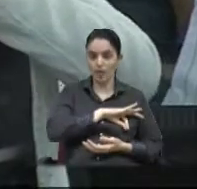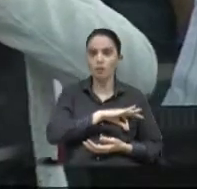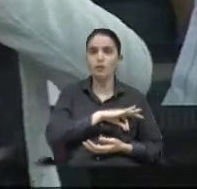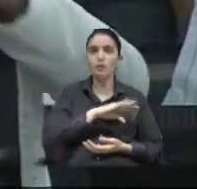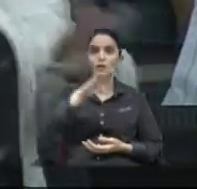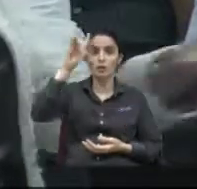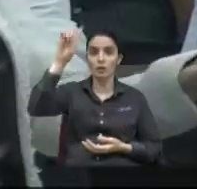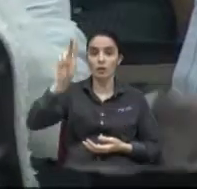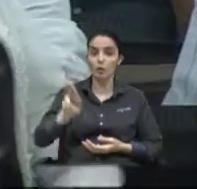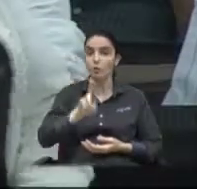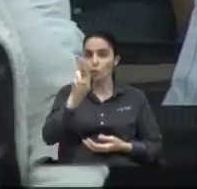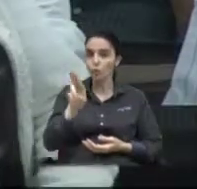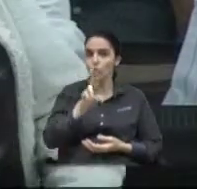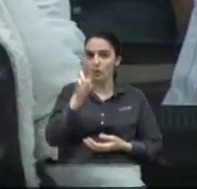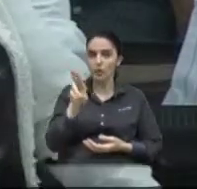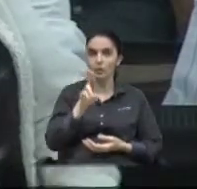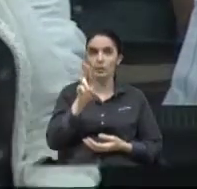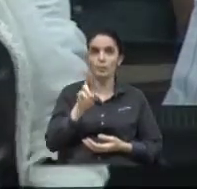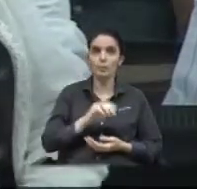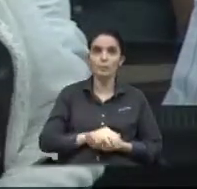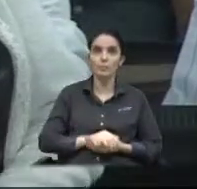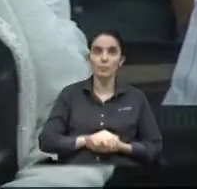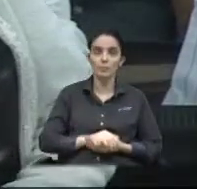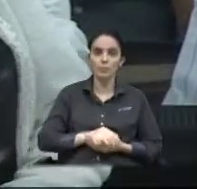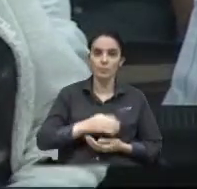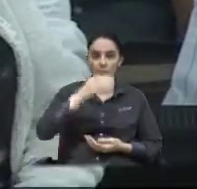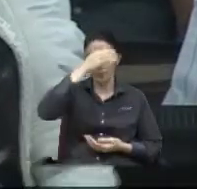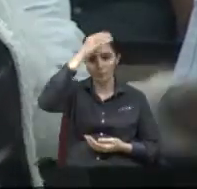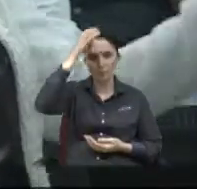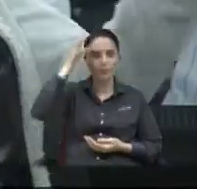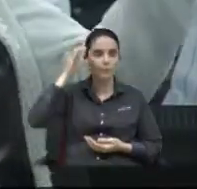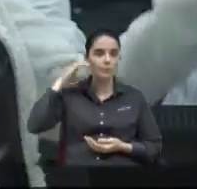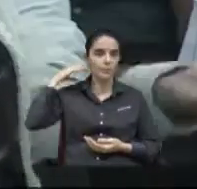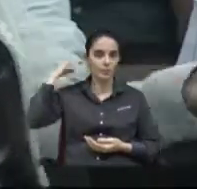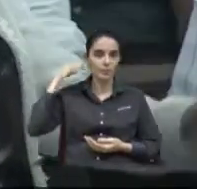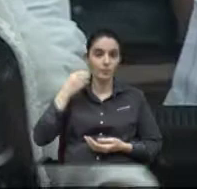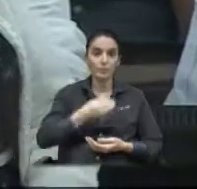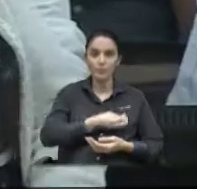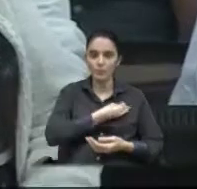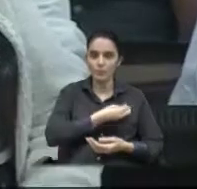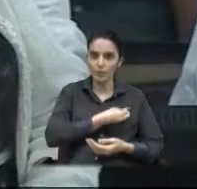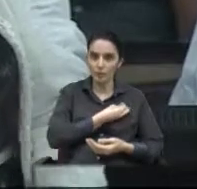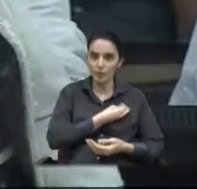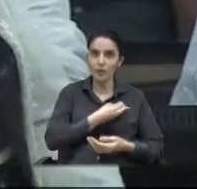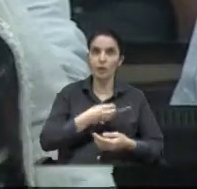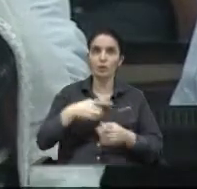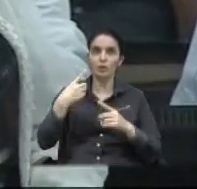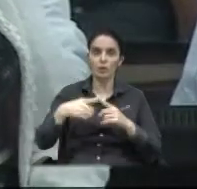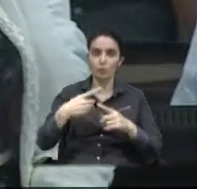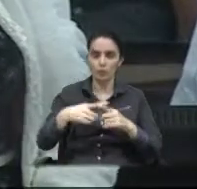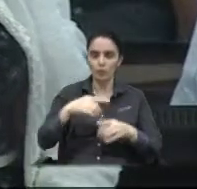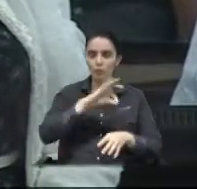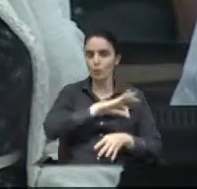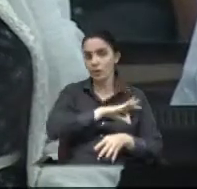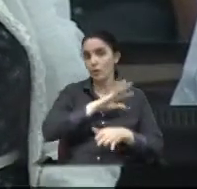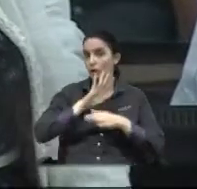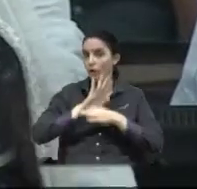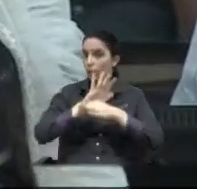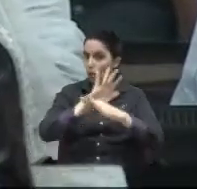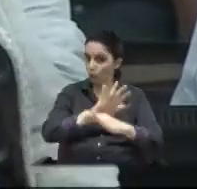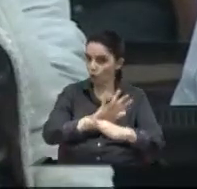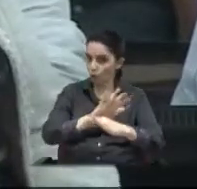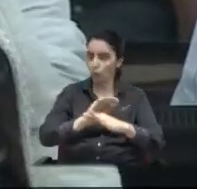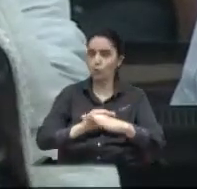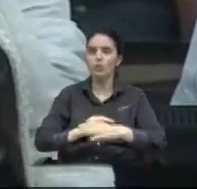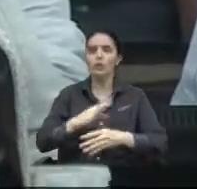os feitos e eu estou viva graças à operação da do batalhão já identifiquei alguns policiais aqui que sabem do meu